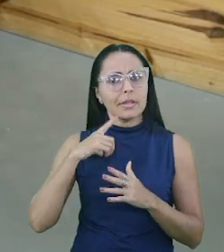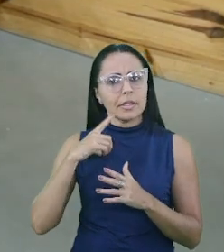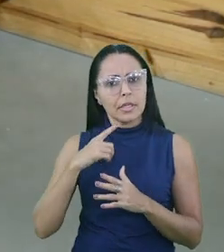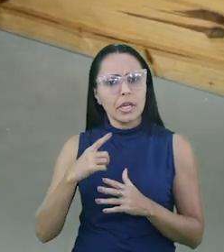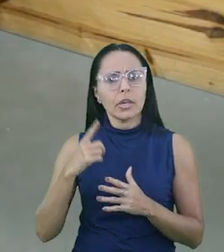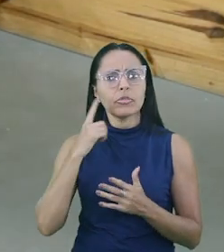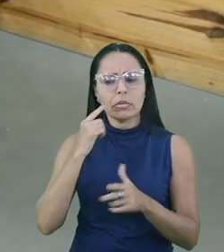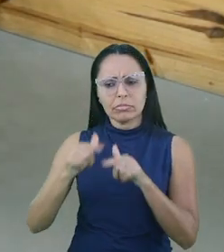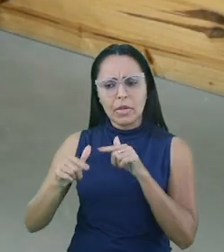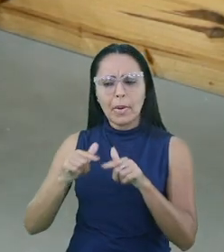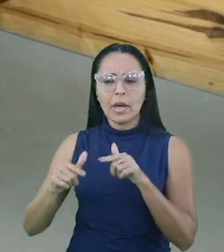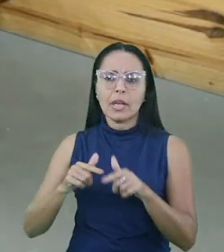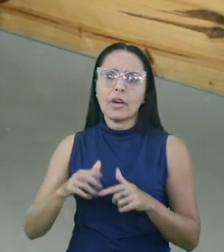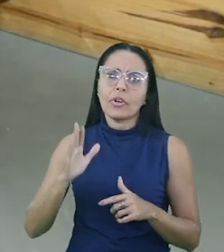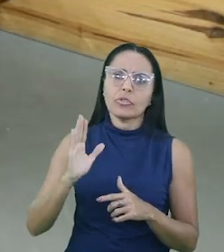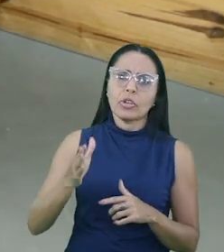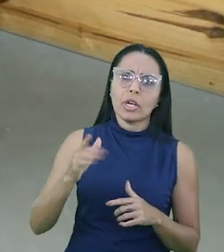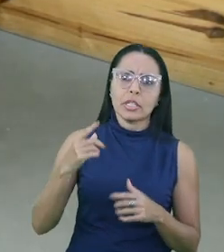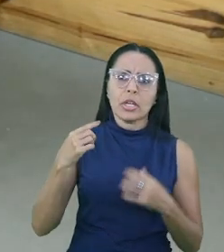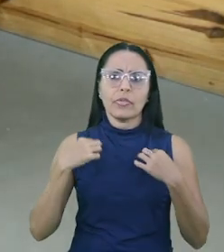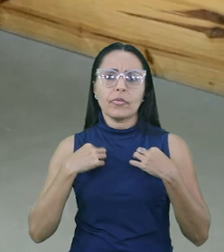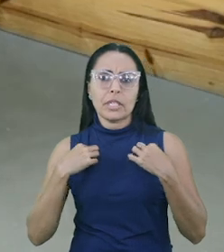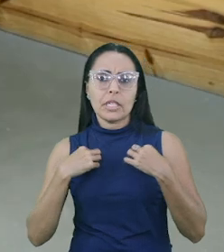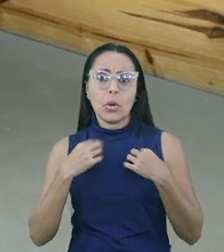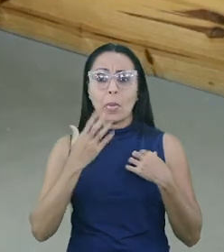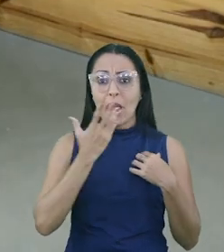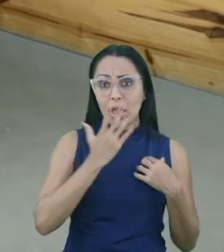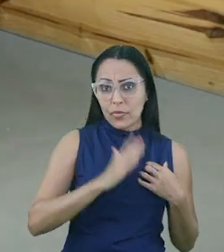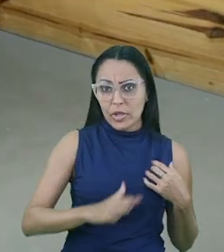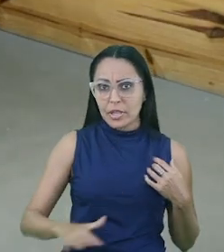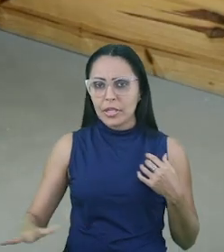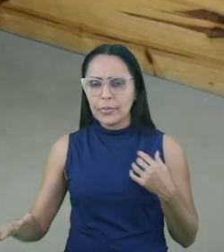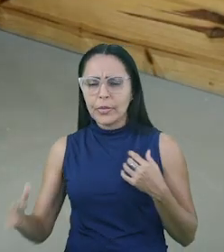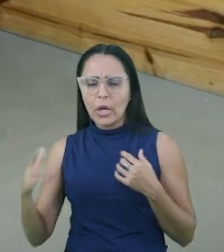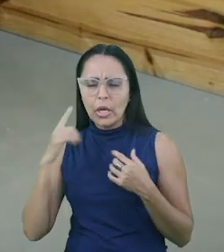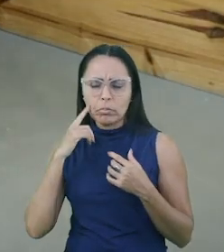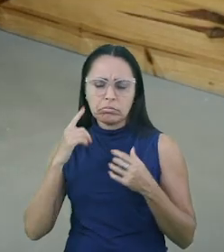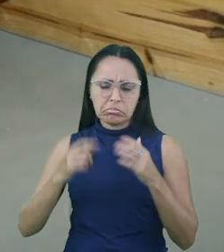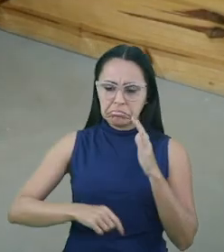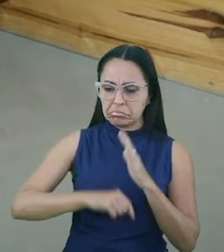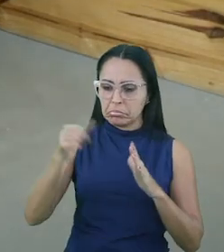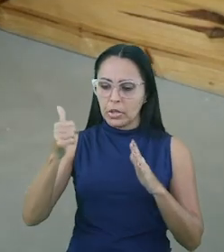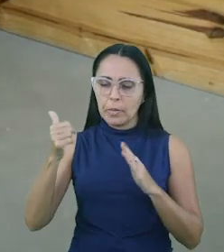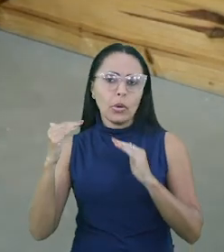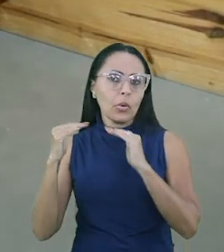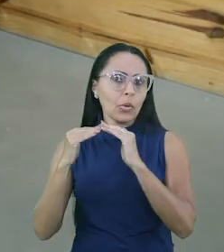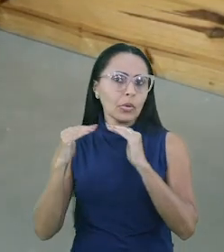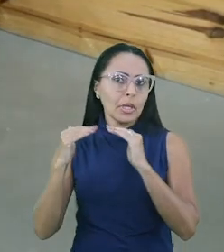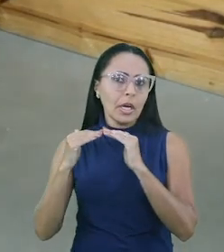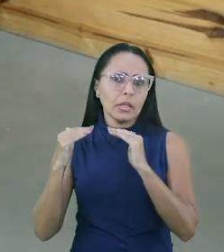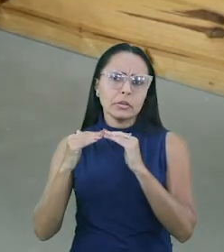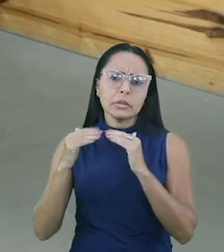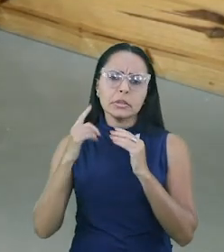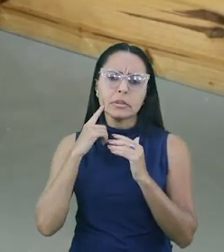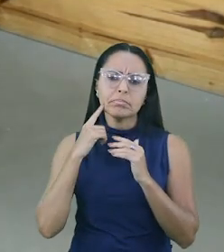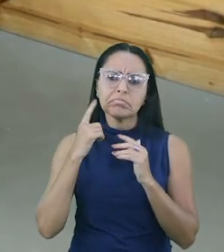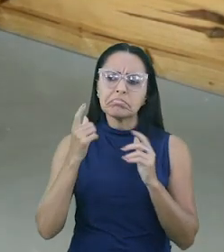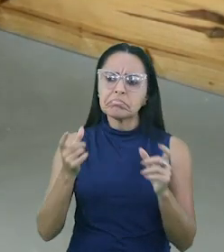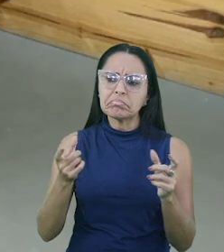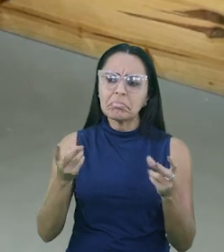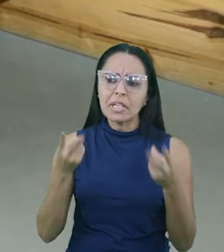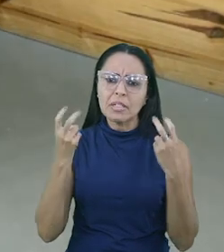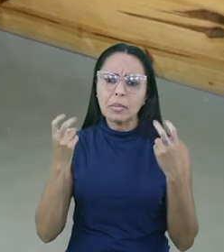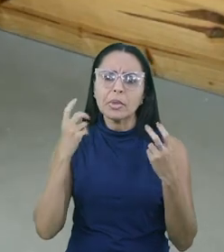que fazia algumas roupas infantis. E aí eu tive esse primeiro contato e desde esse momento o